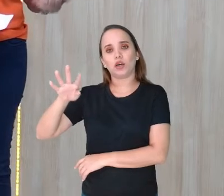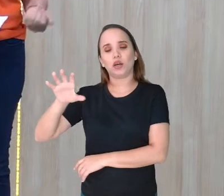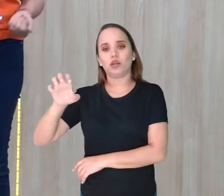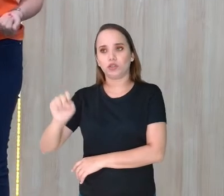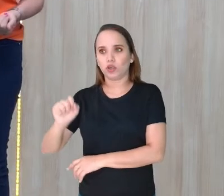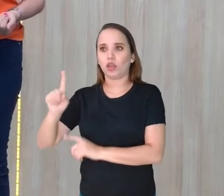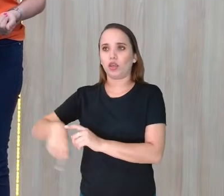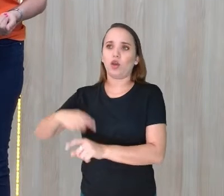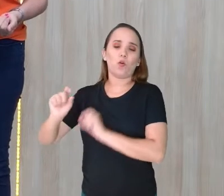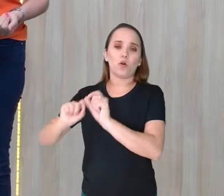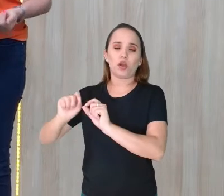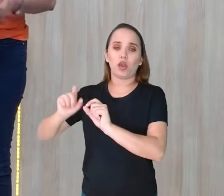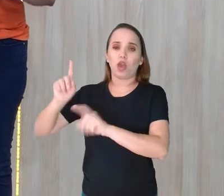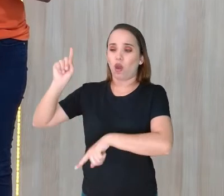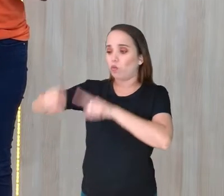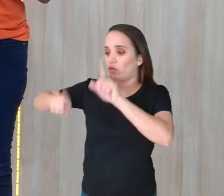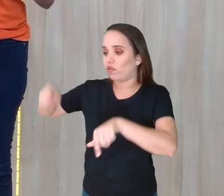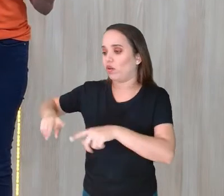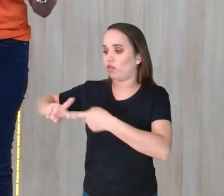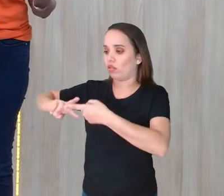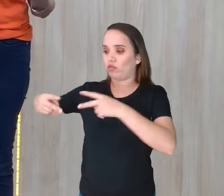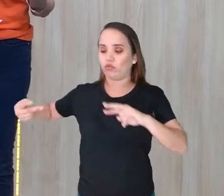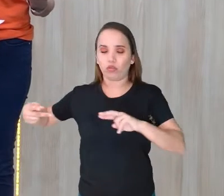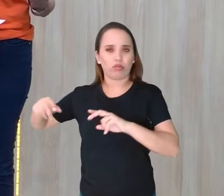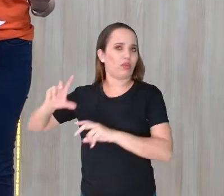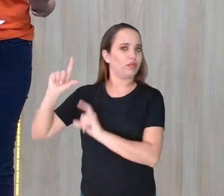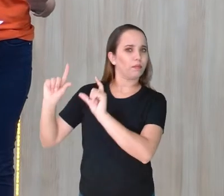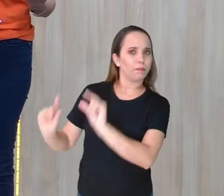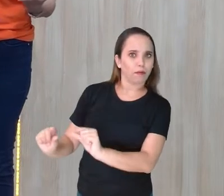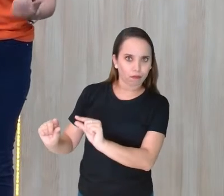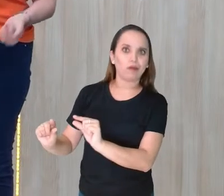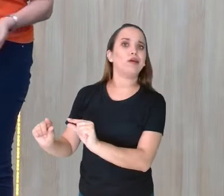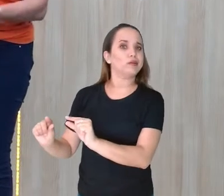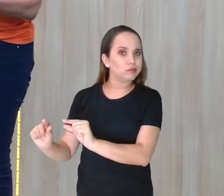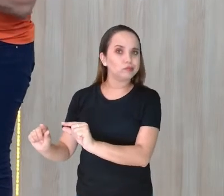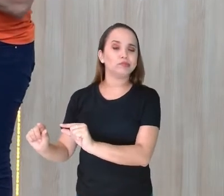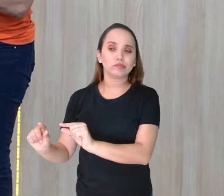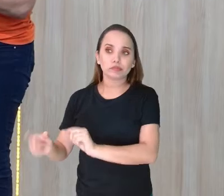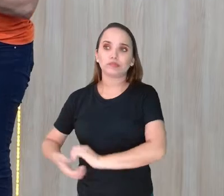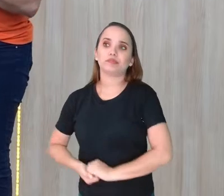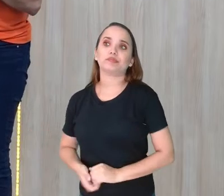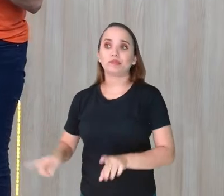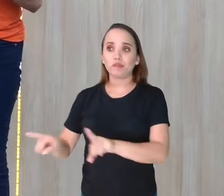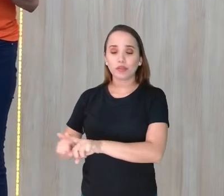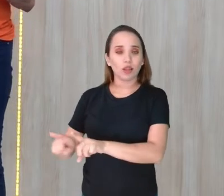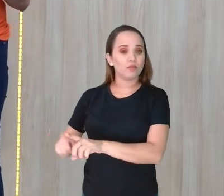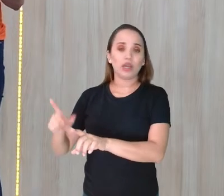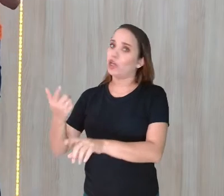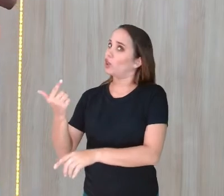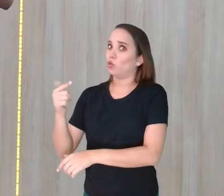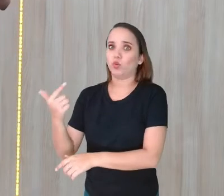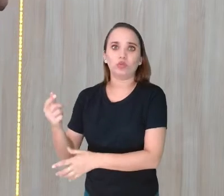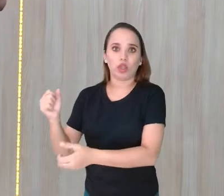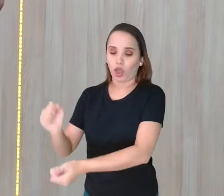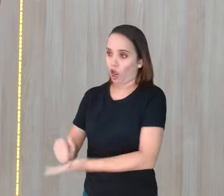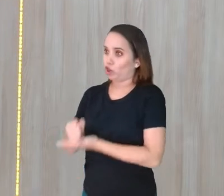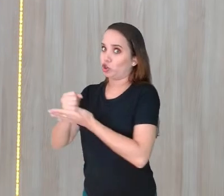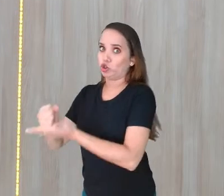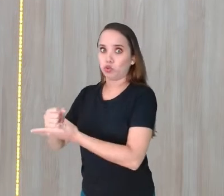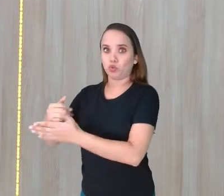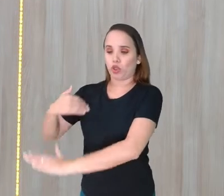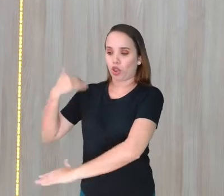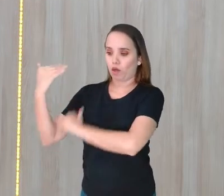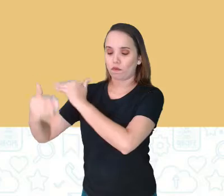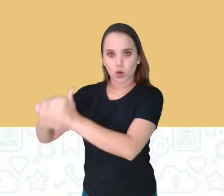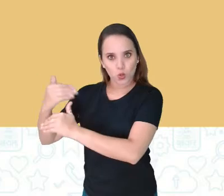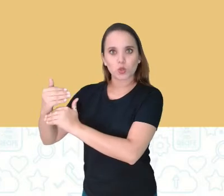menor variabilidade genética, que é o contrário da reprodução sexuada. Nós vimos também que não favorece tanto a evolução das